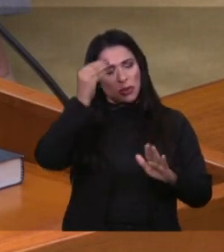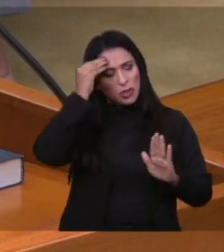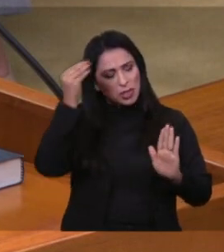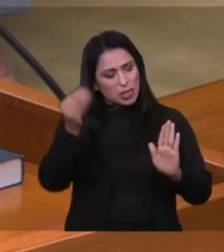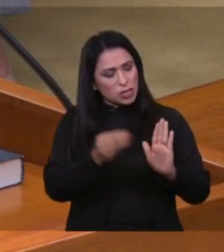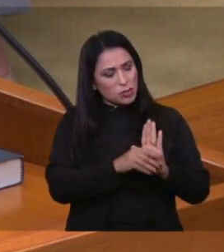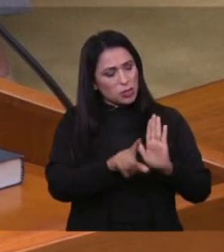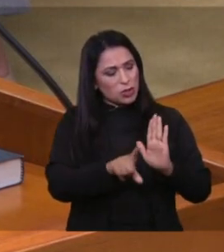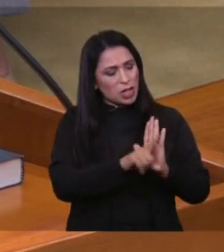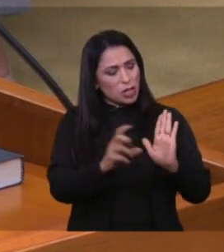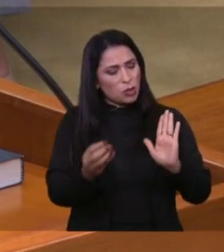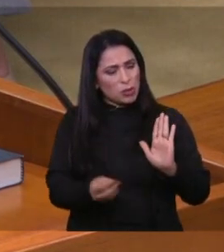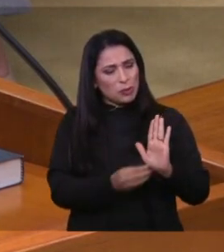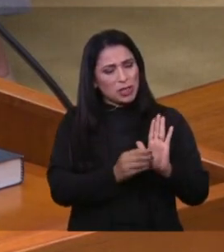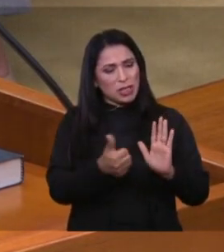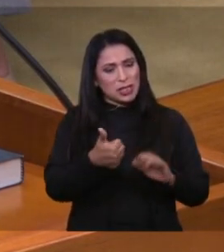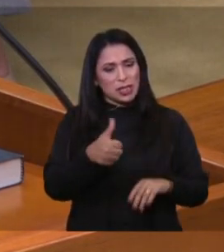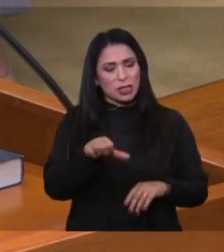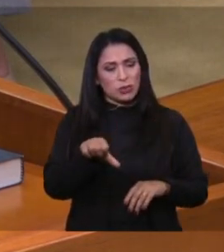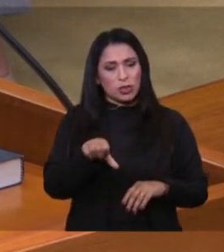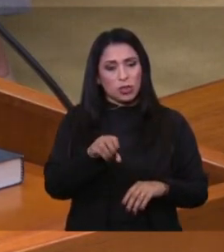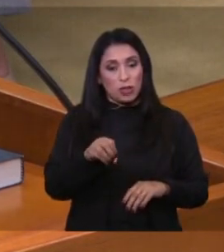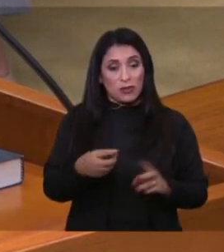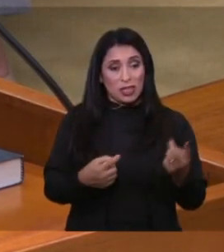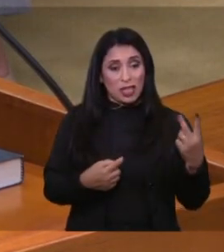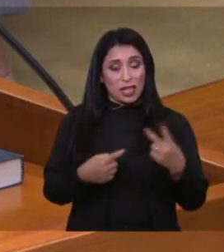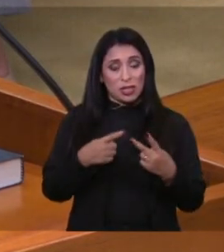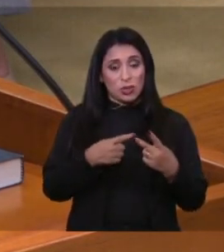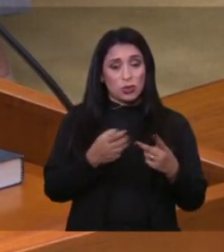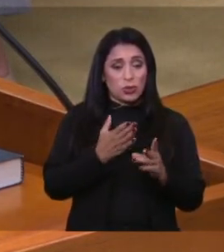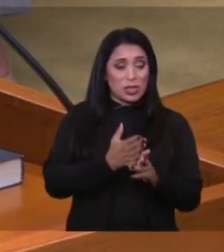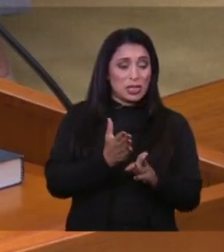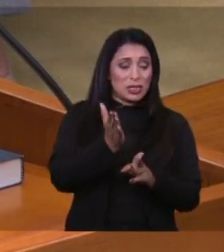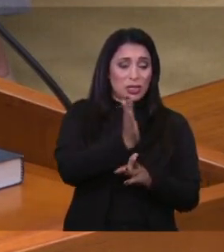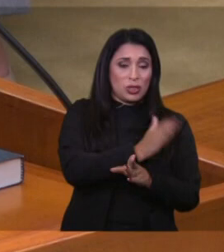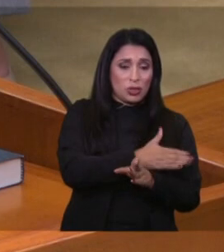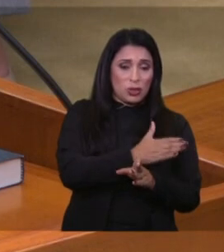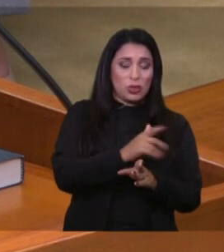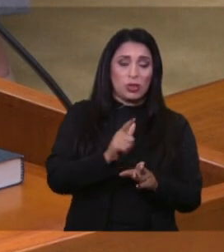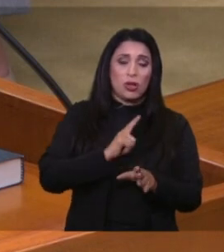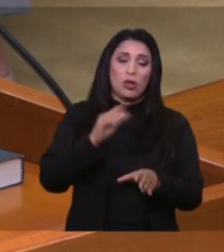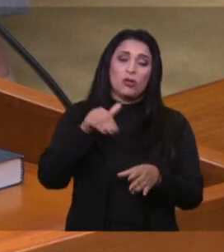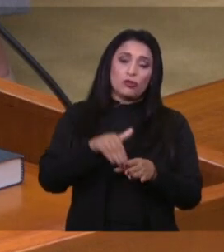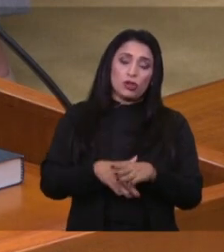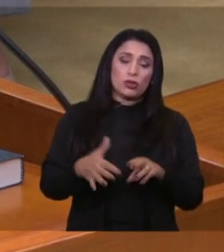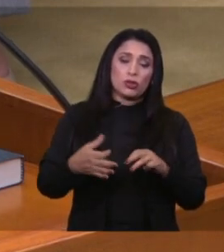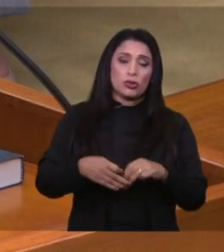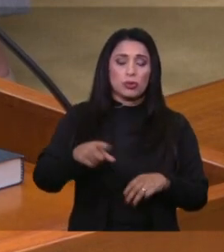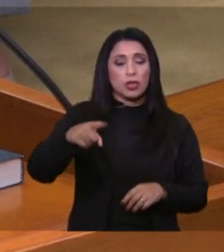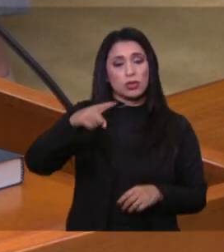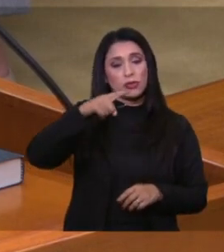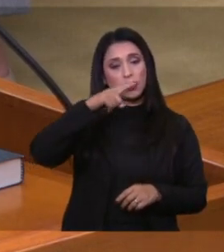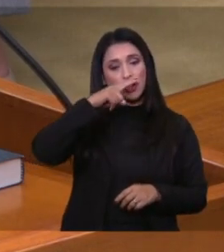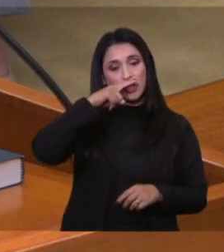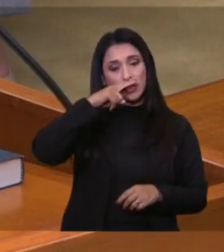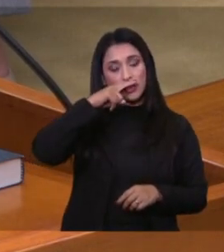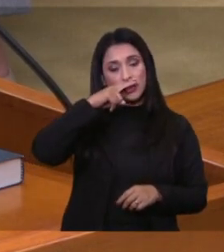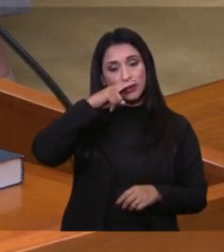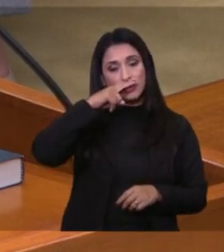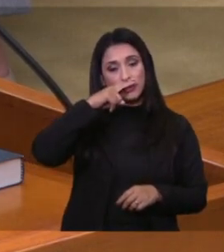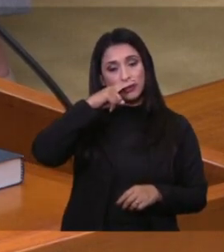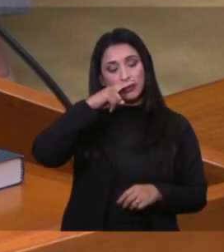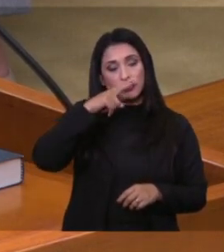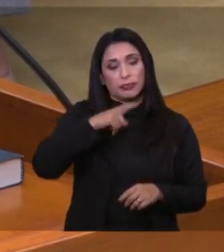Lei Complementar 190, à luz da Constituição, as duas anterioridades, na dicção do voto do ministro Fachin, e